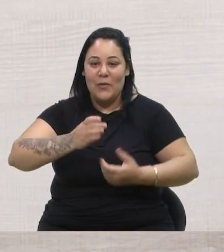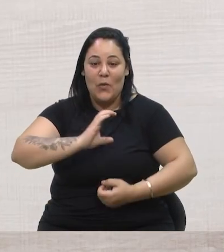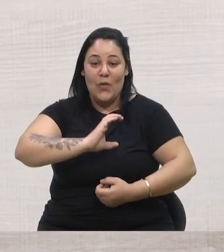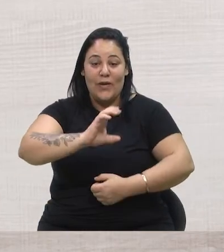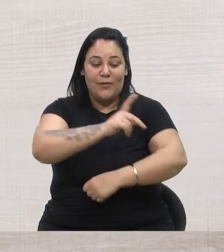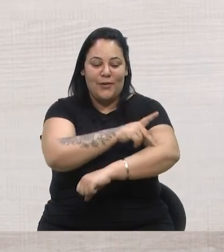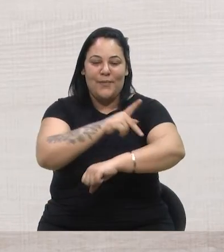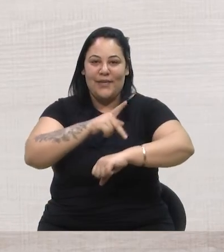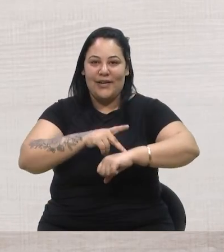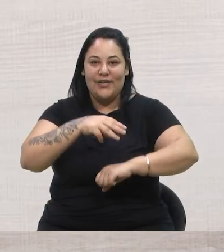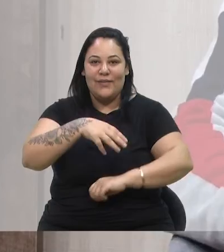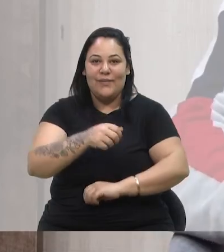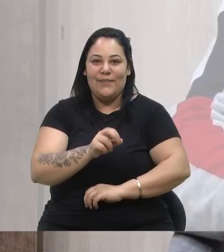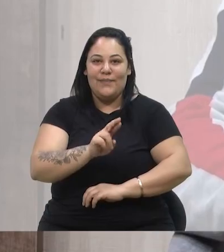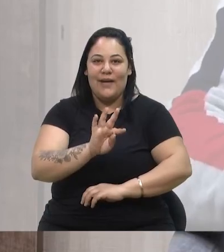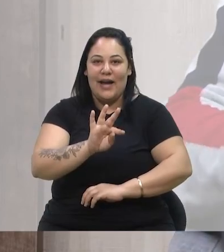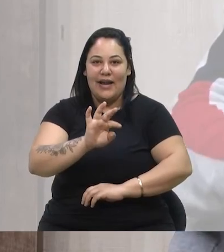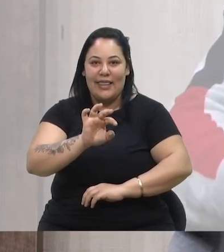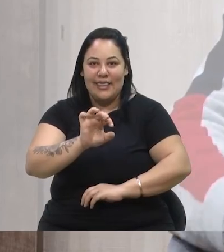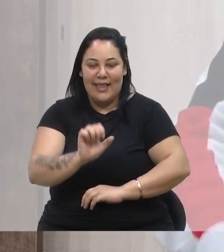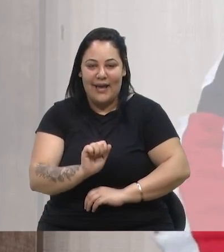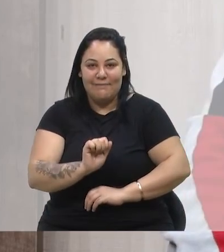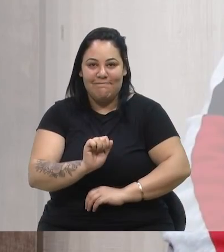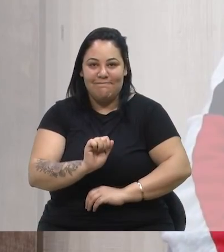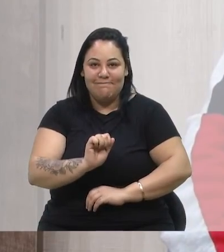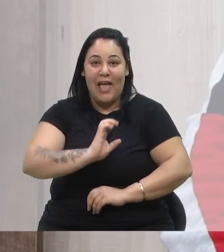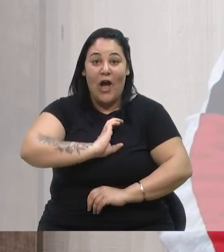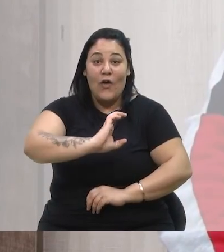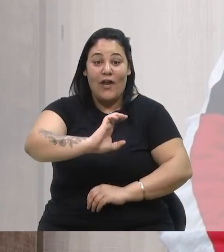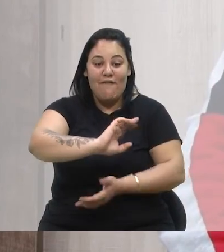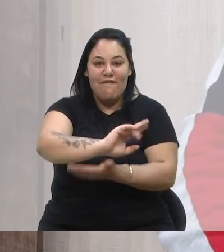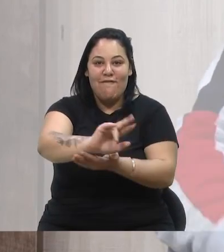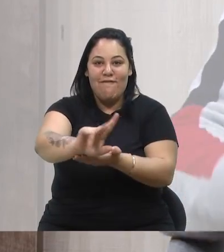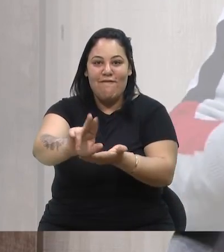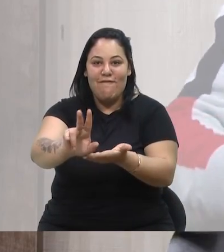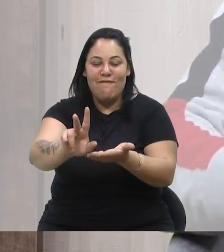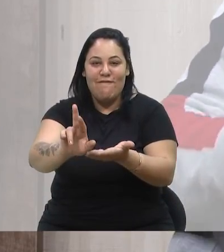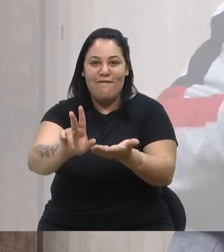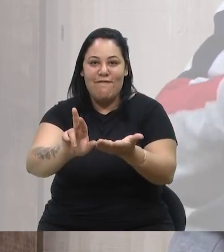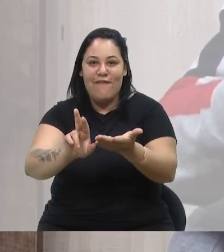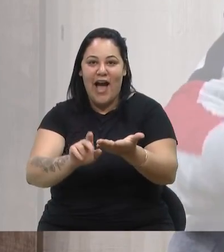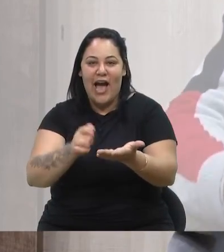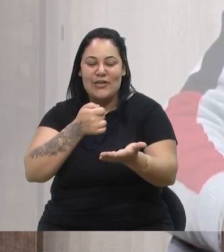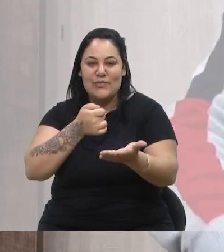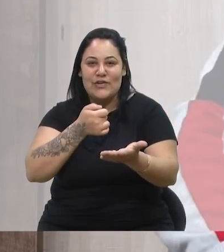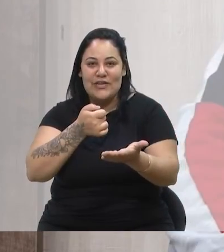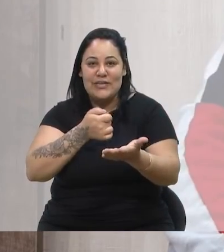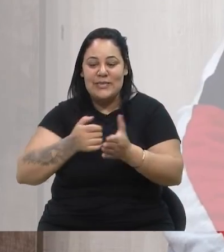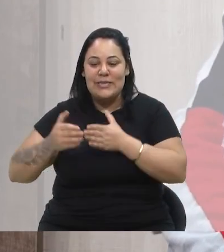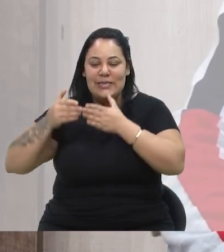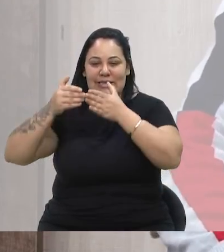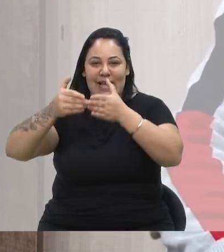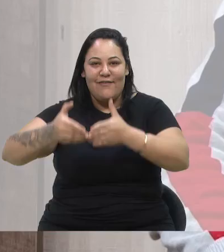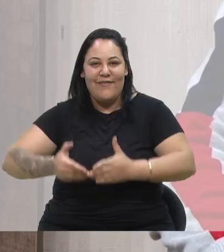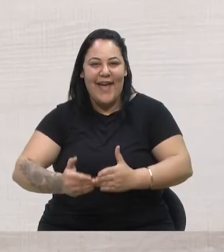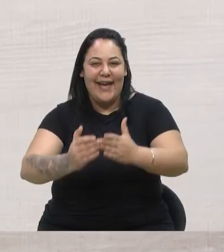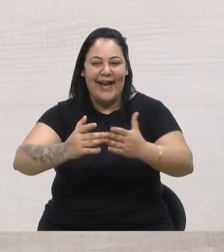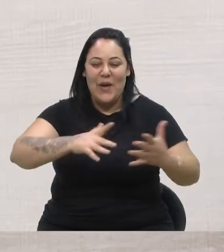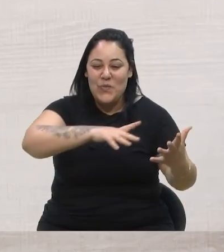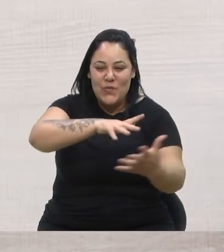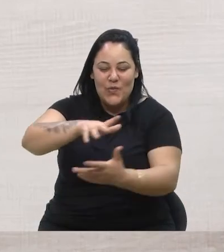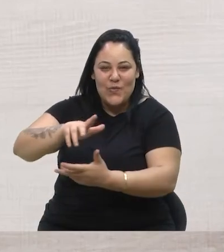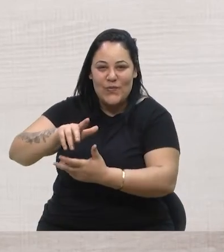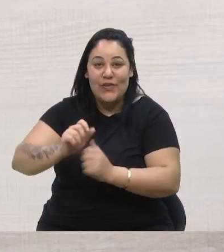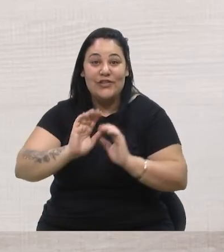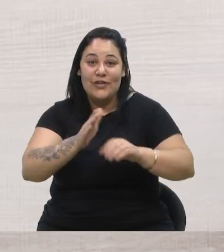forma muito gostosa, digamos assim, de também cultivar e consumir a literatura. Muito obrigado. Eu